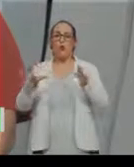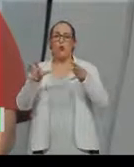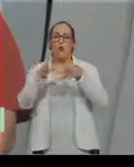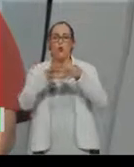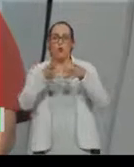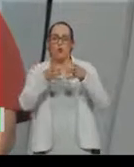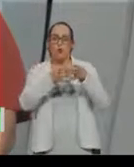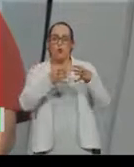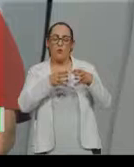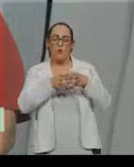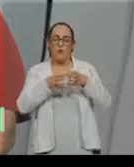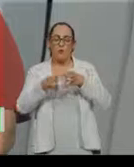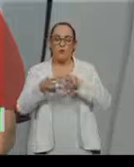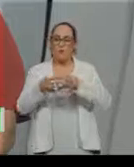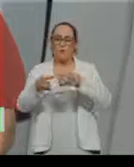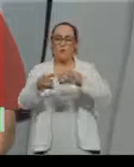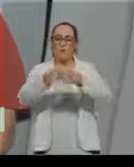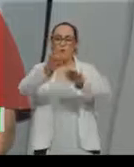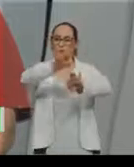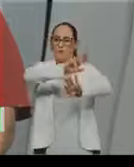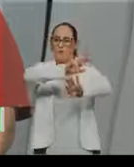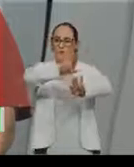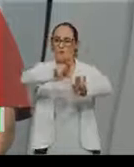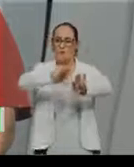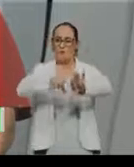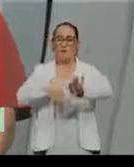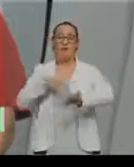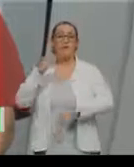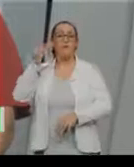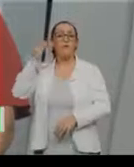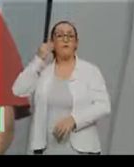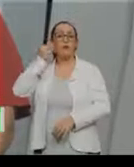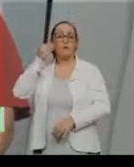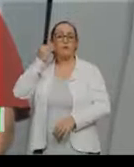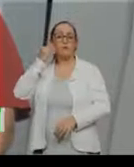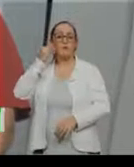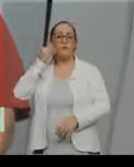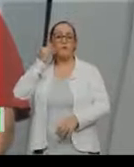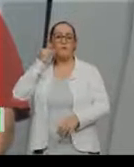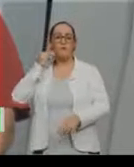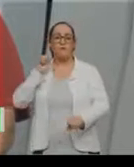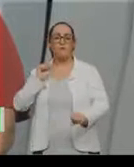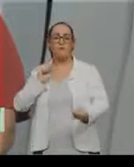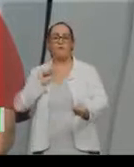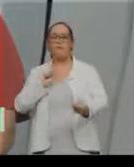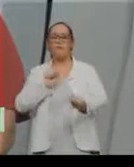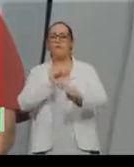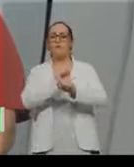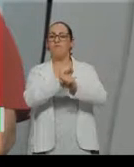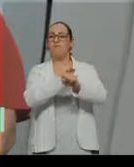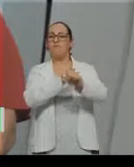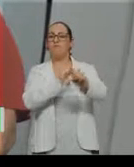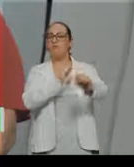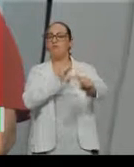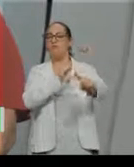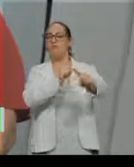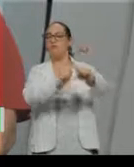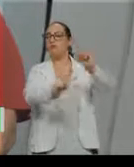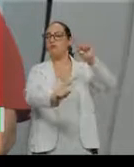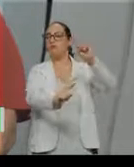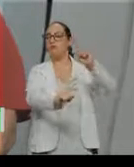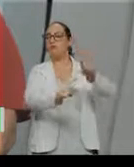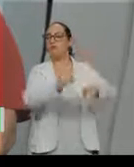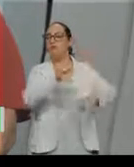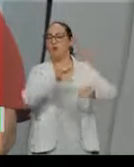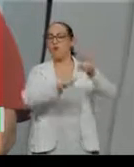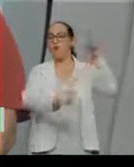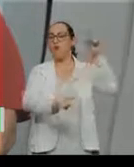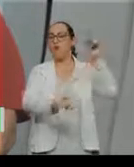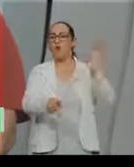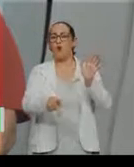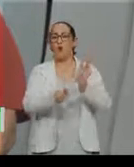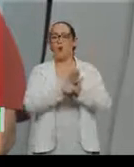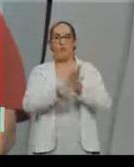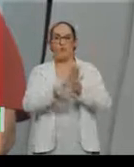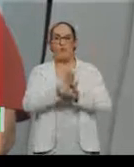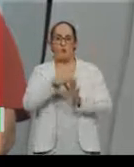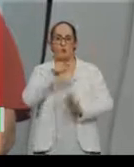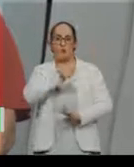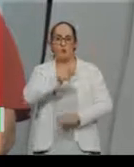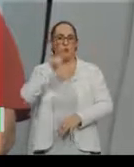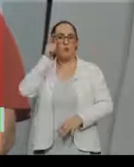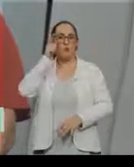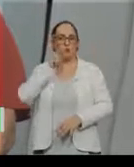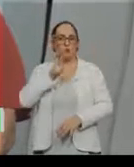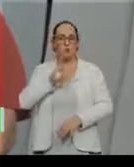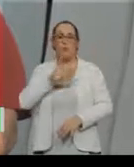grupos conservadores, os militares tentam impedir a sua posse. Leonel Brizola, cunhado de